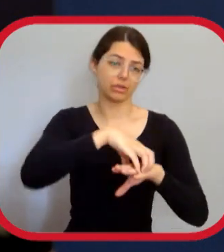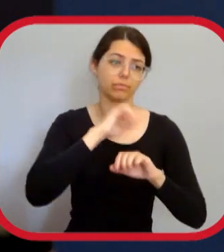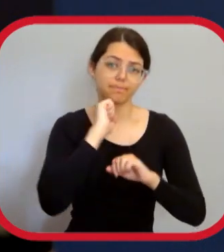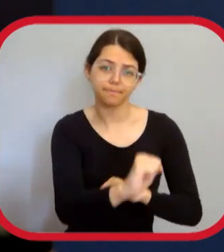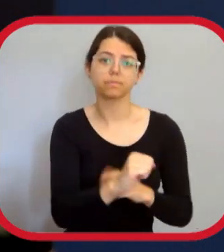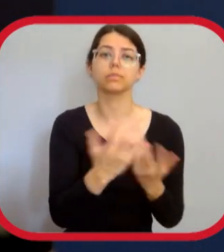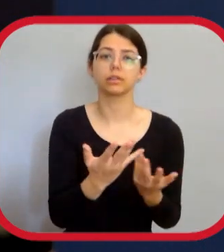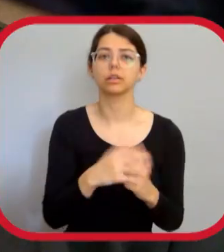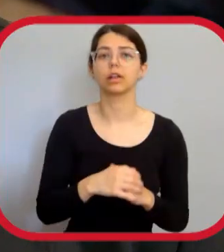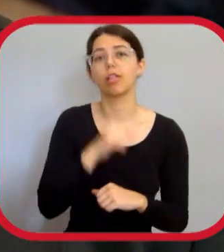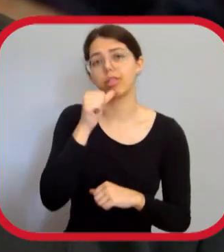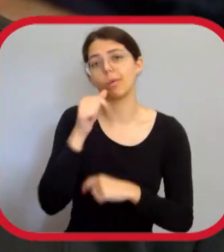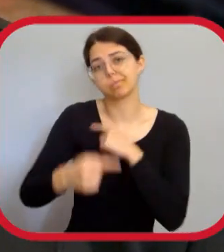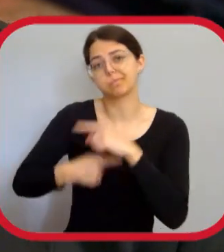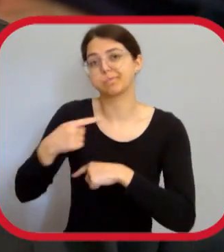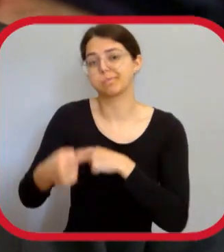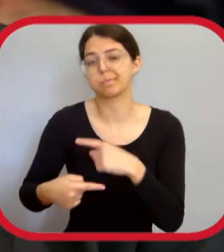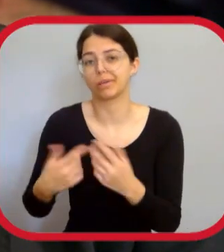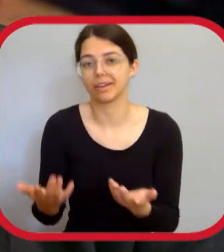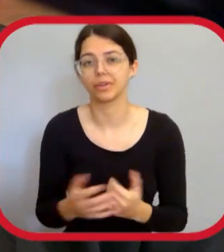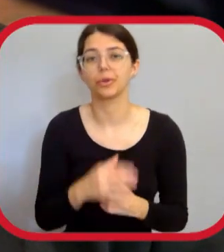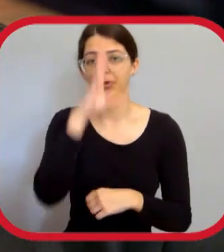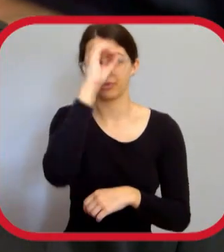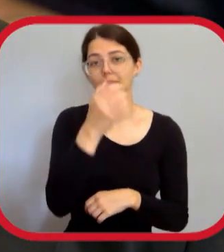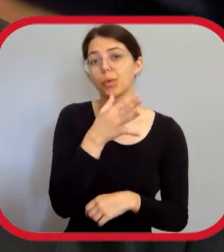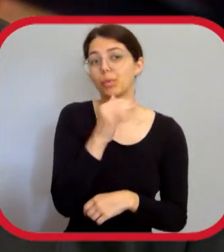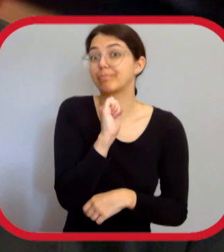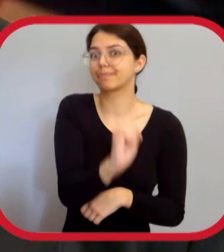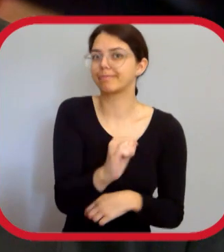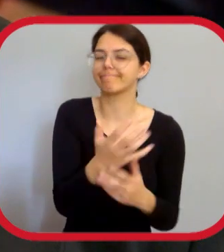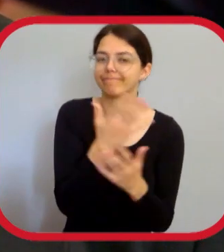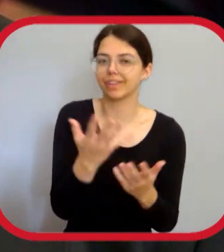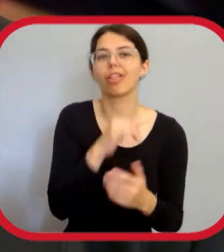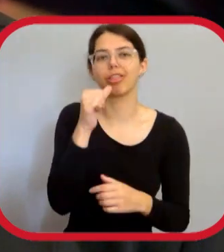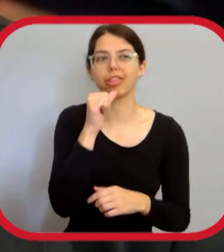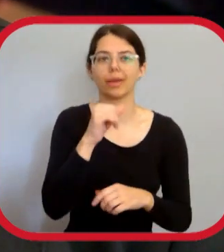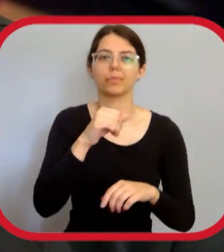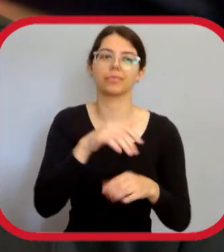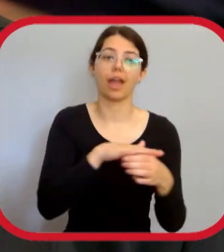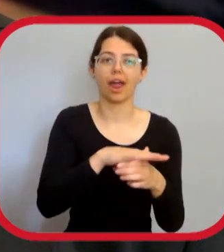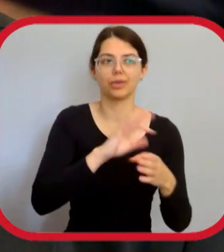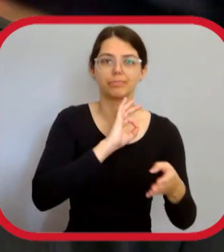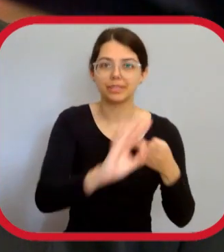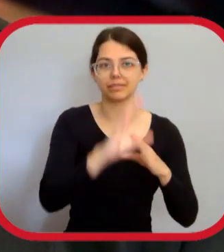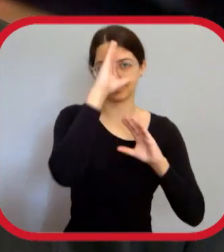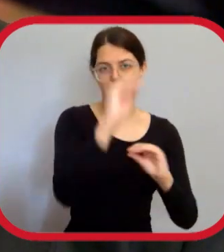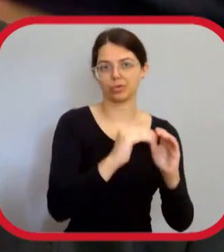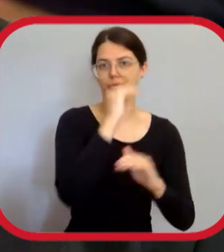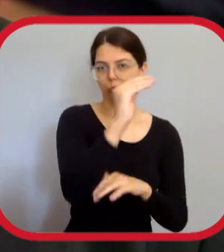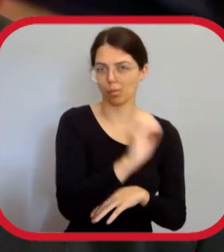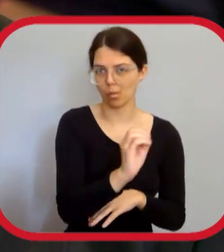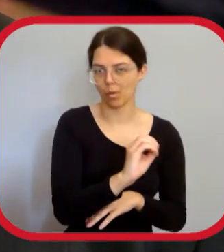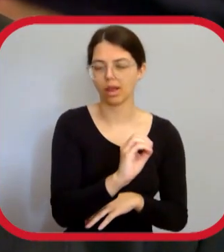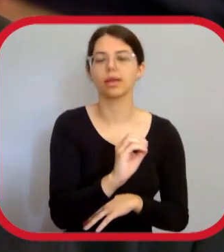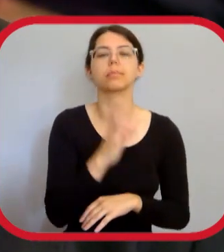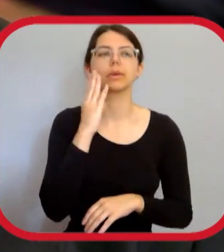extinção deste ministério próprio? É uma tradição, não é? Os governos desta cor tipicamente não têm